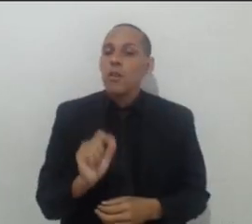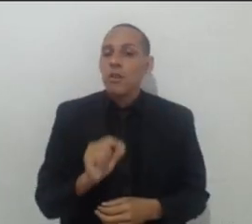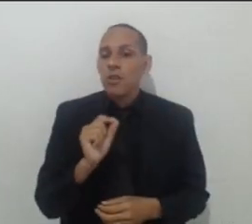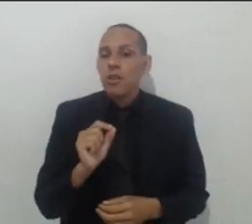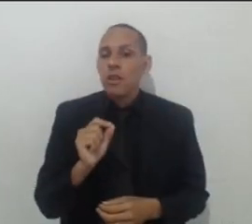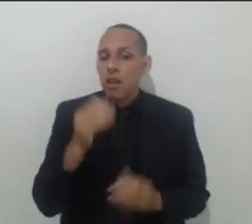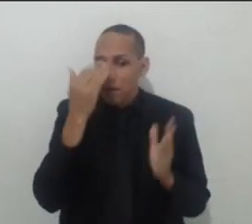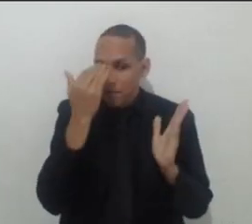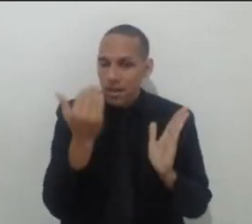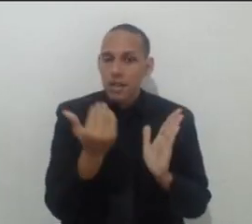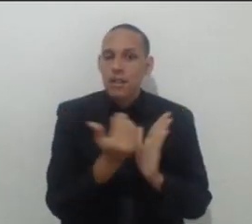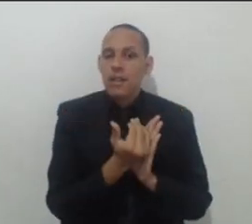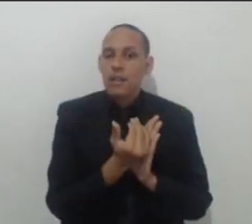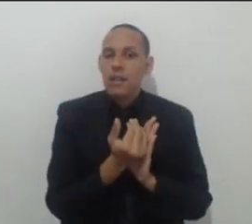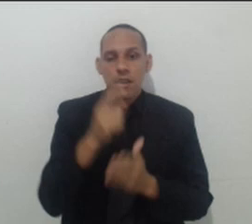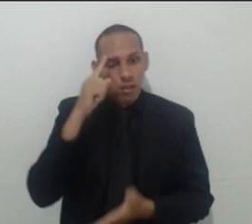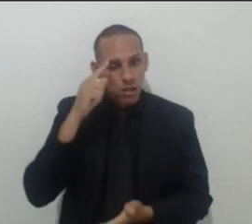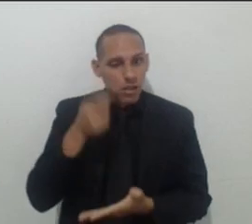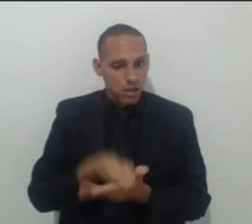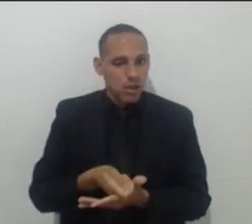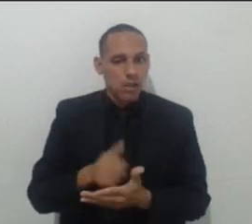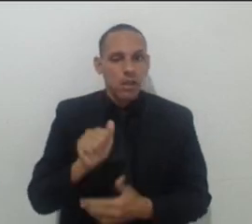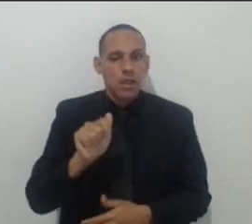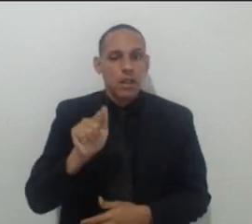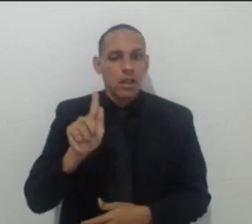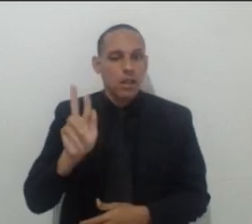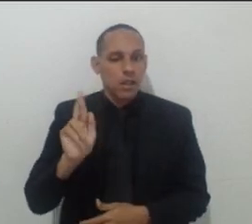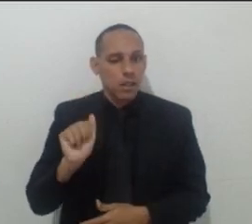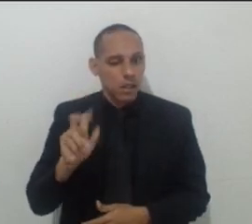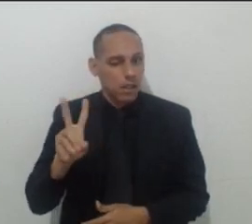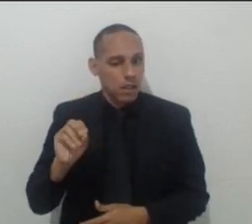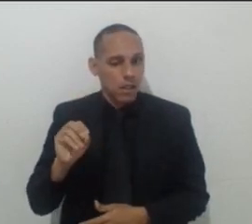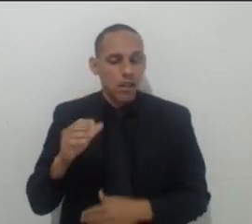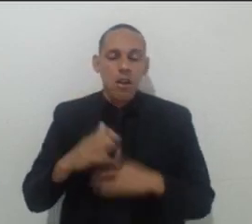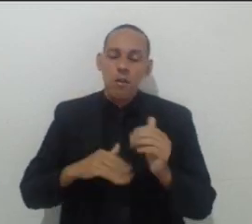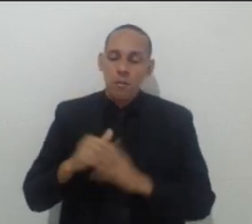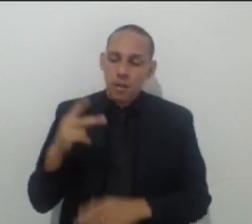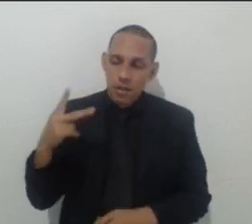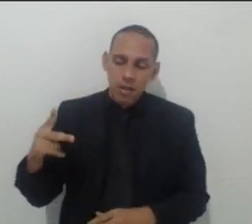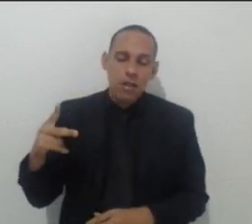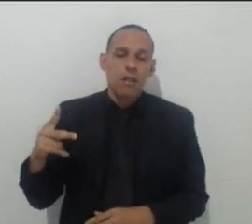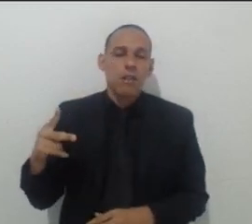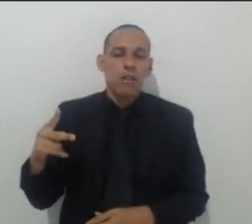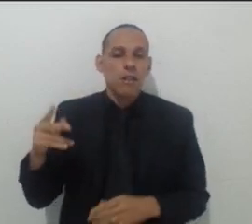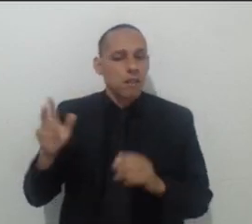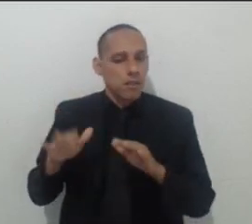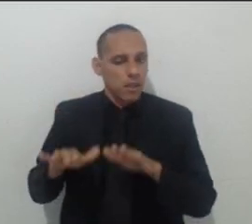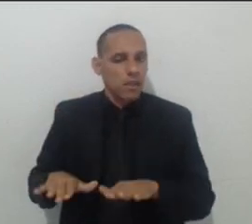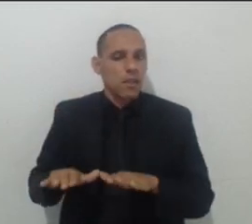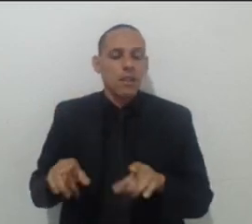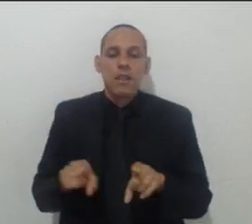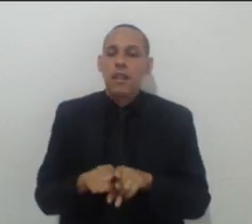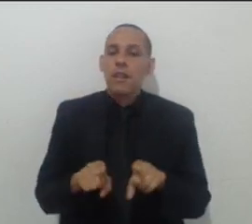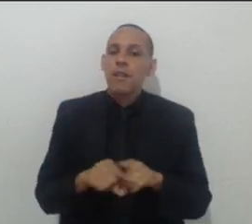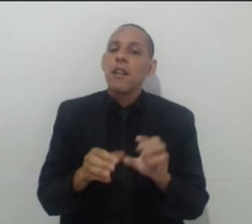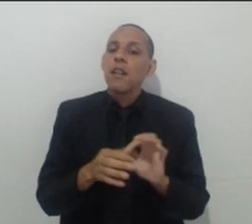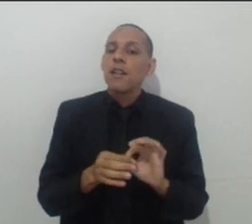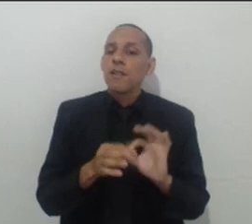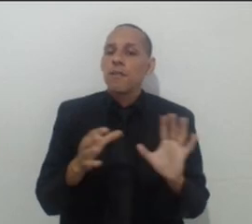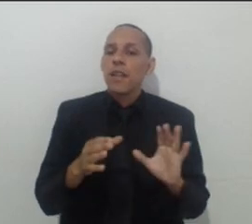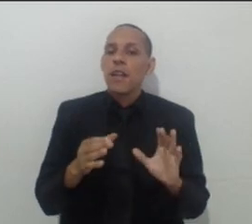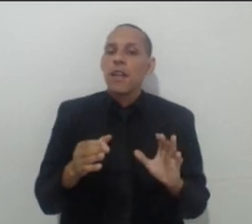cumprido o acordo do agravo de instrumento, mantendo a competência do juízo, e pedimos também que fossem liberados os